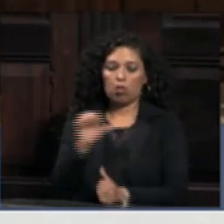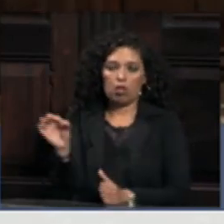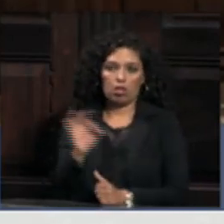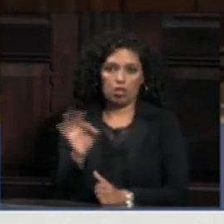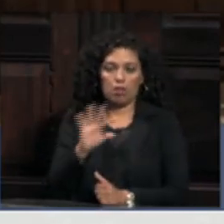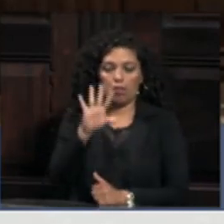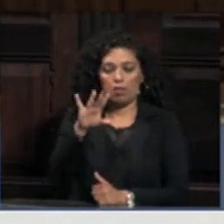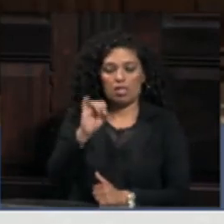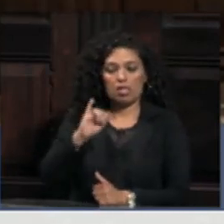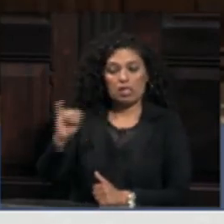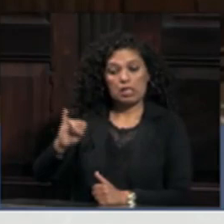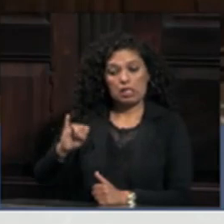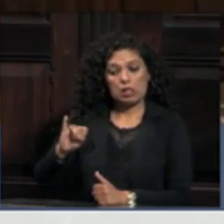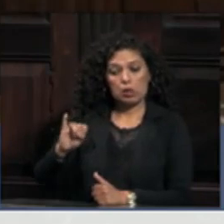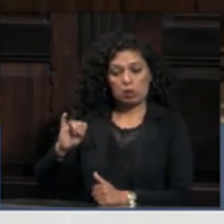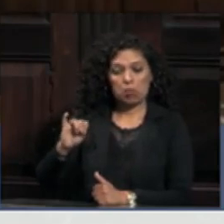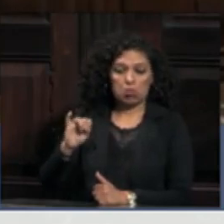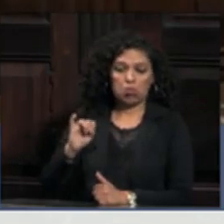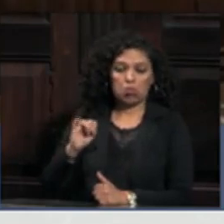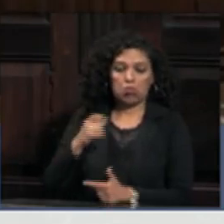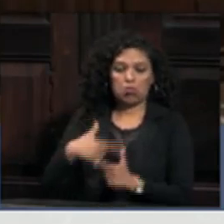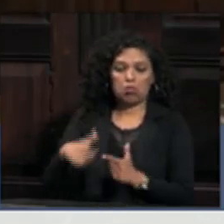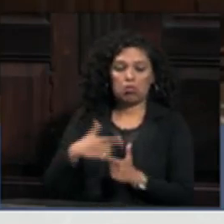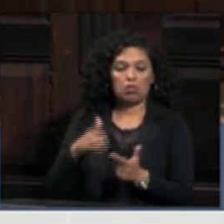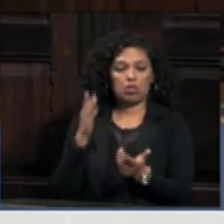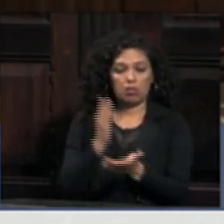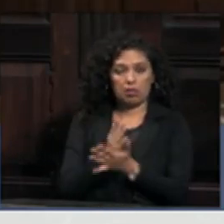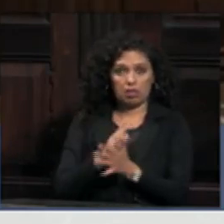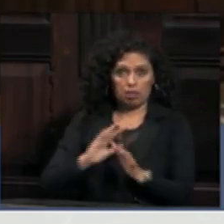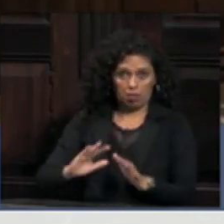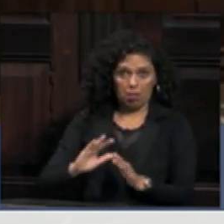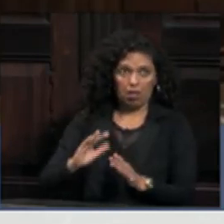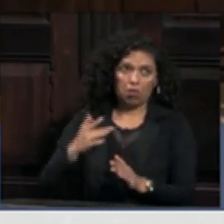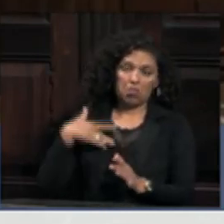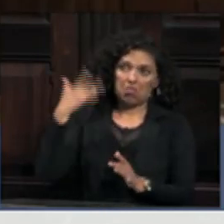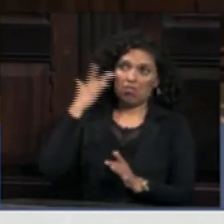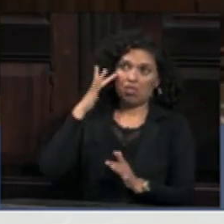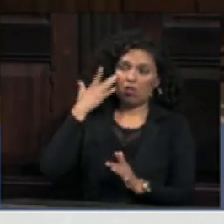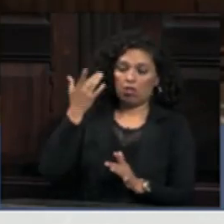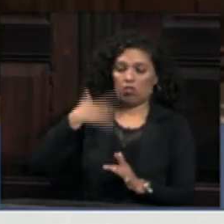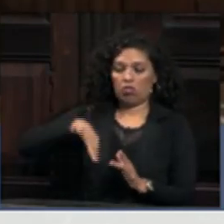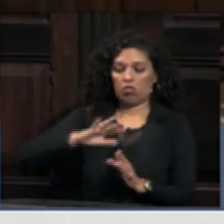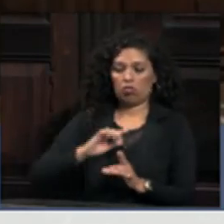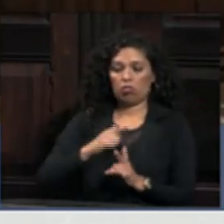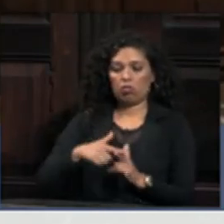e eu acho que vai resolver na medida que a gente rejeite o veto.